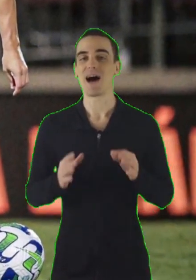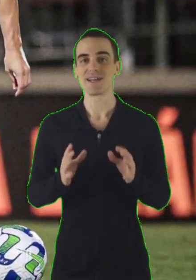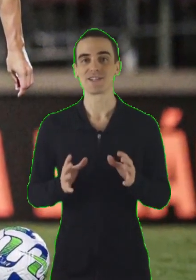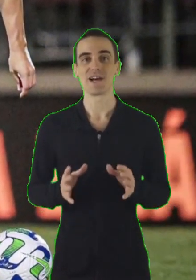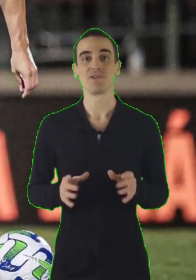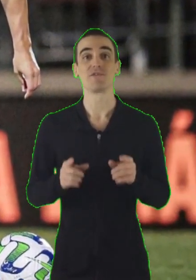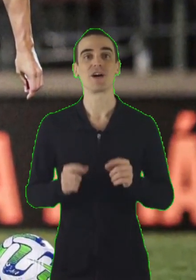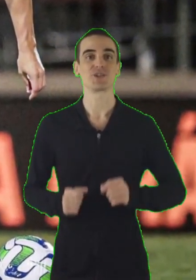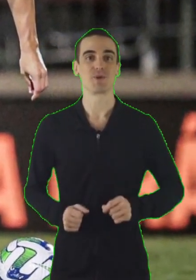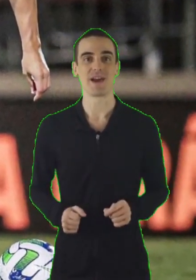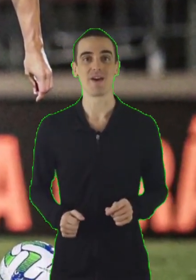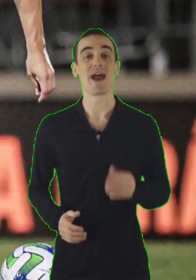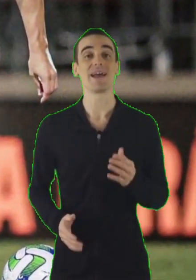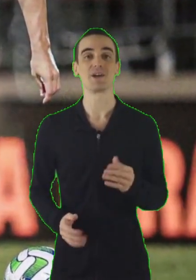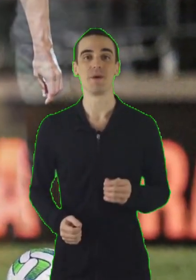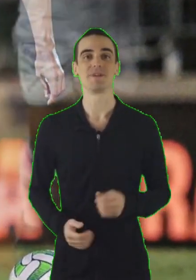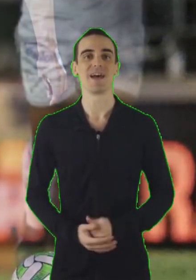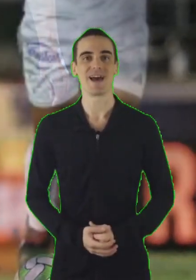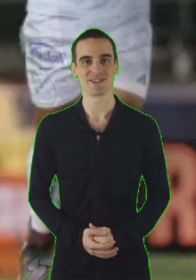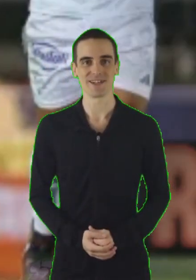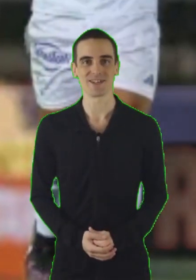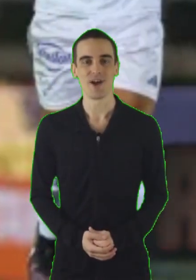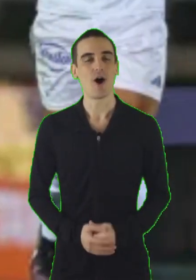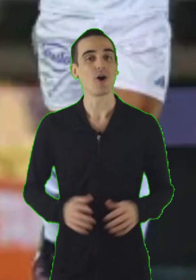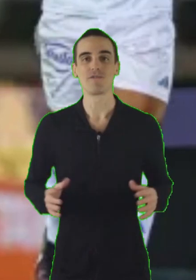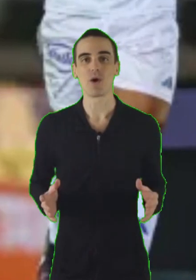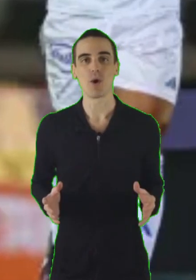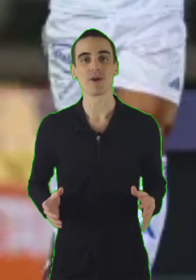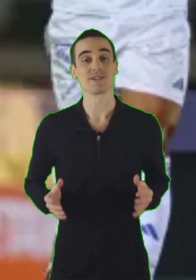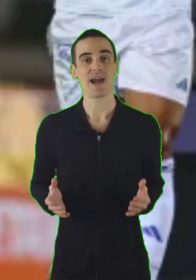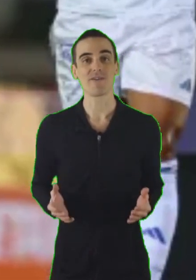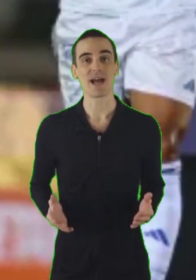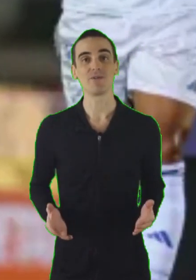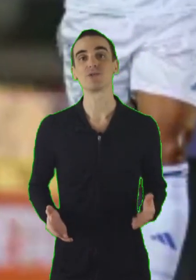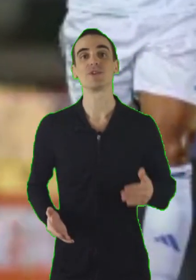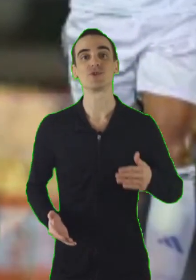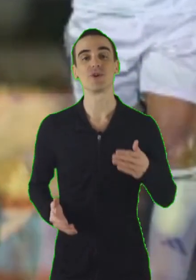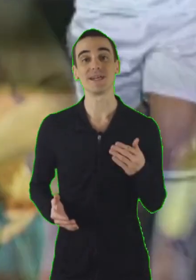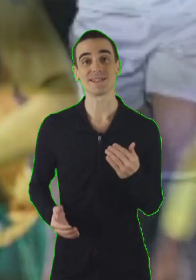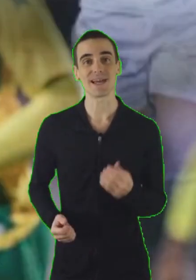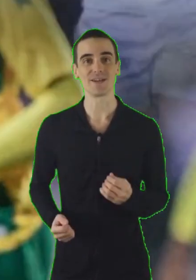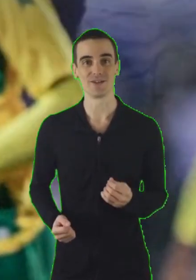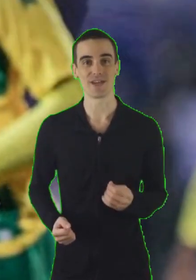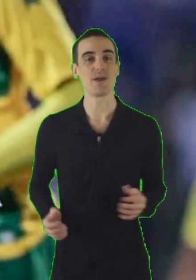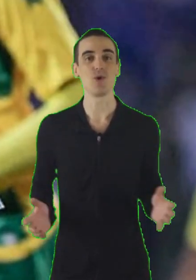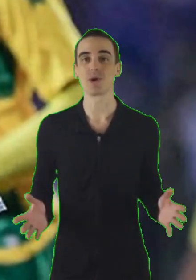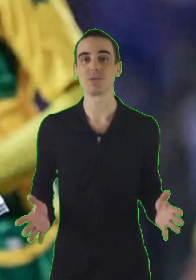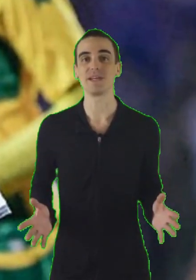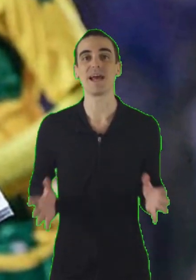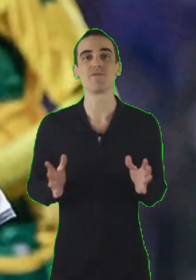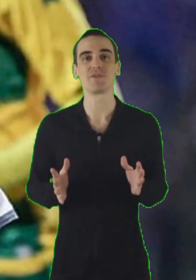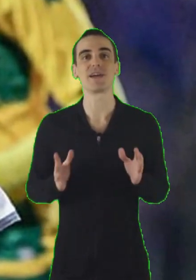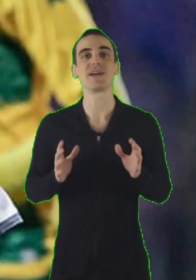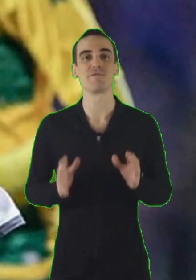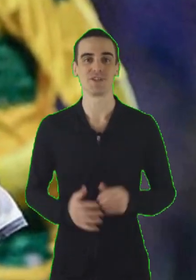confronto direto contra o Z4. O desafio é melhorar o setor ofensivo, segundo o pior do brasileiro com 24 gols marcados.